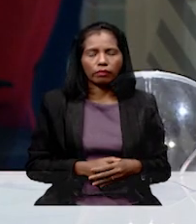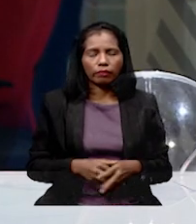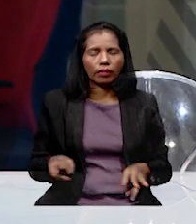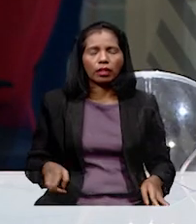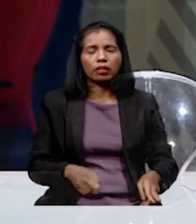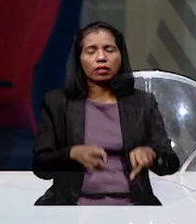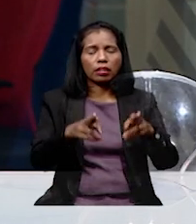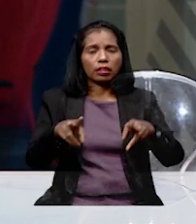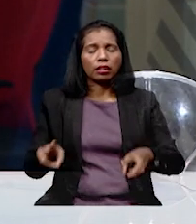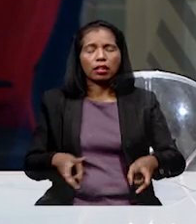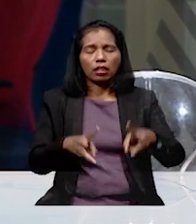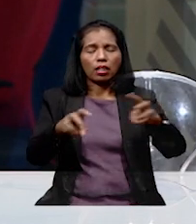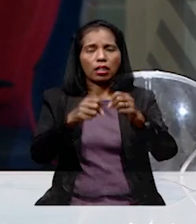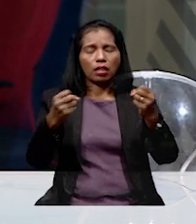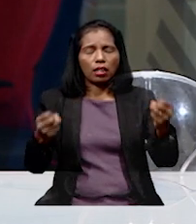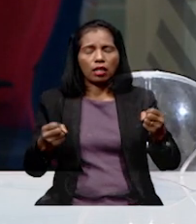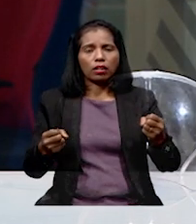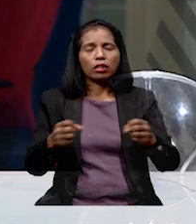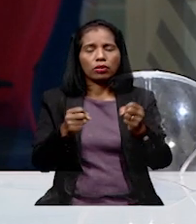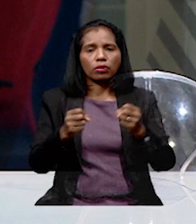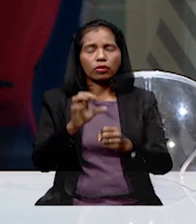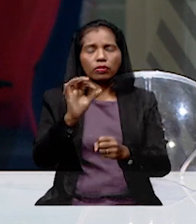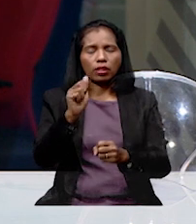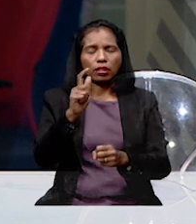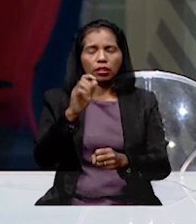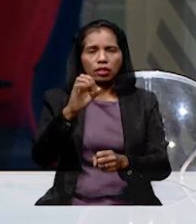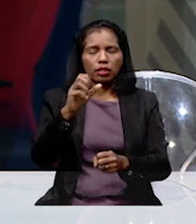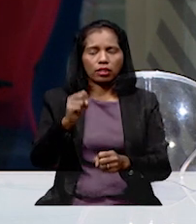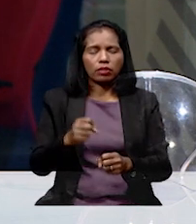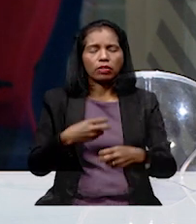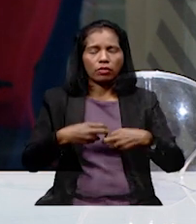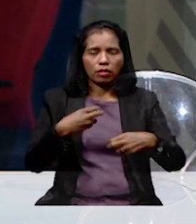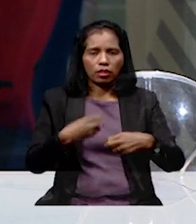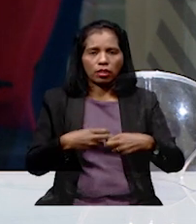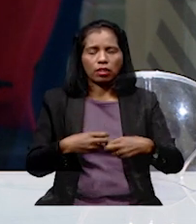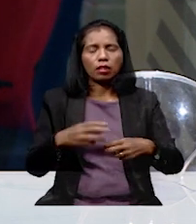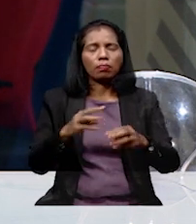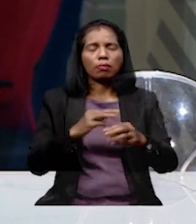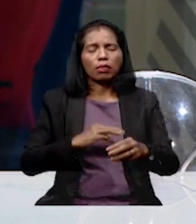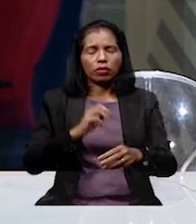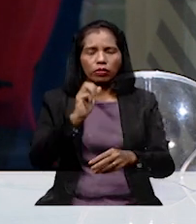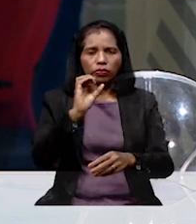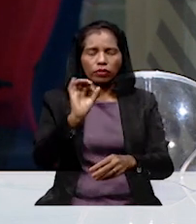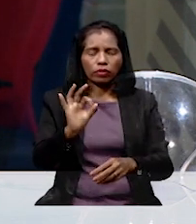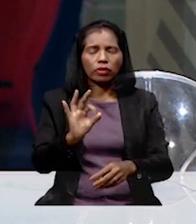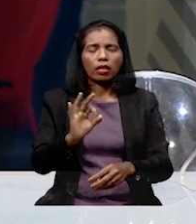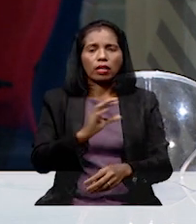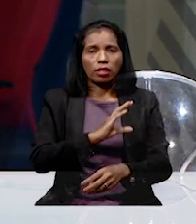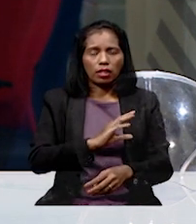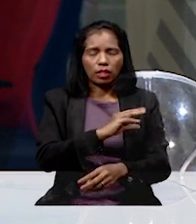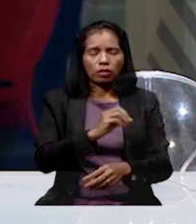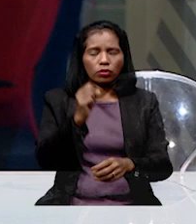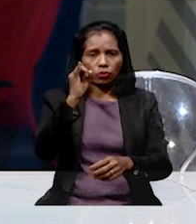Strarat e suku fatisi dificulta população Husseinaru aileu manufahi no suai medile.